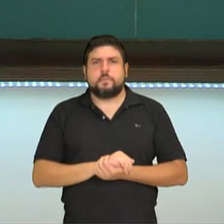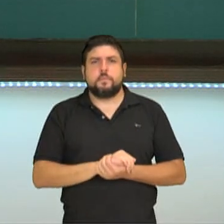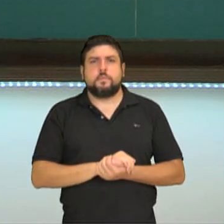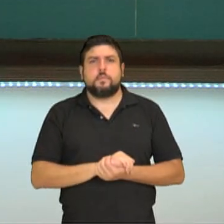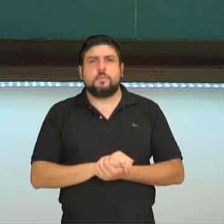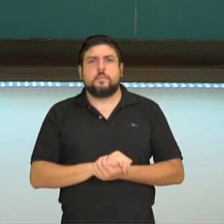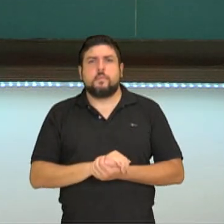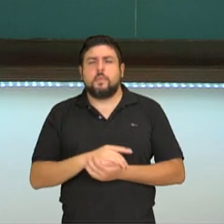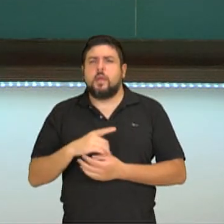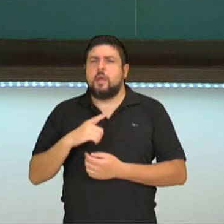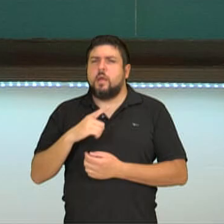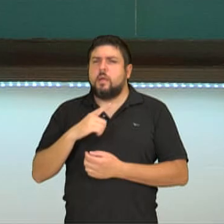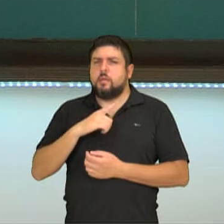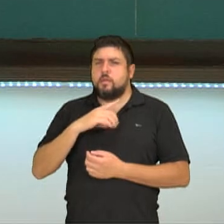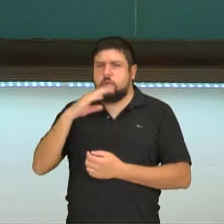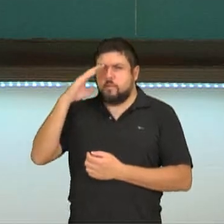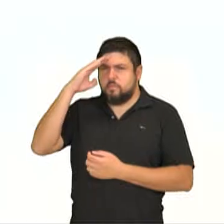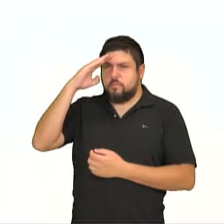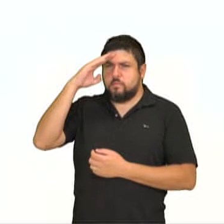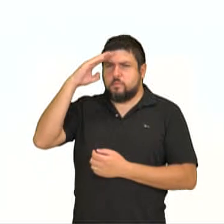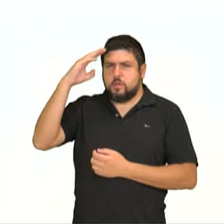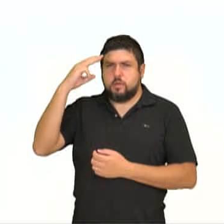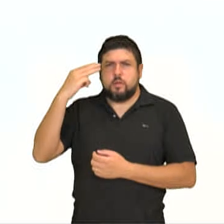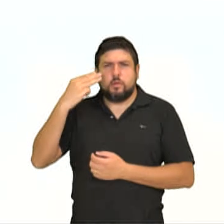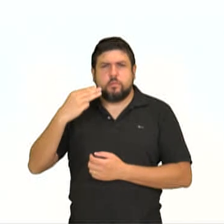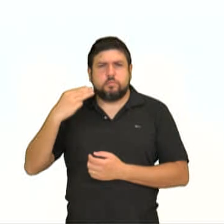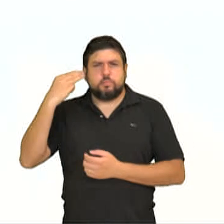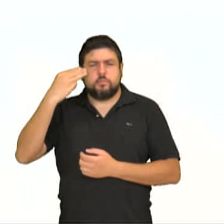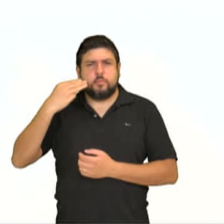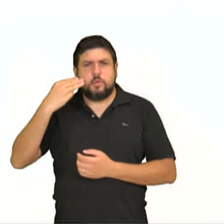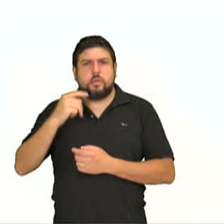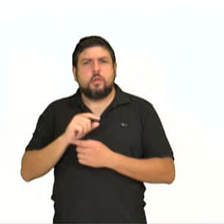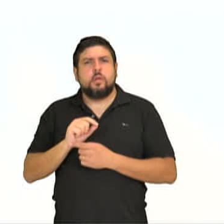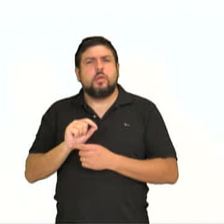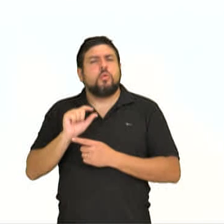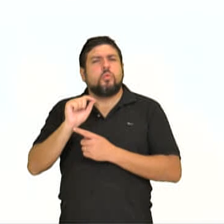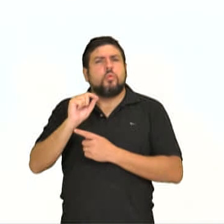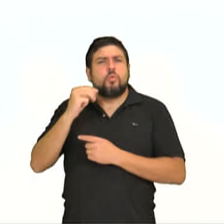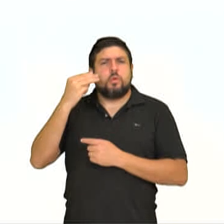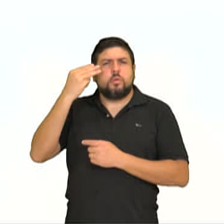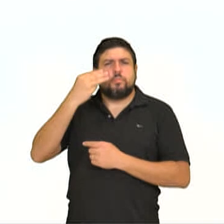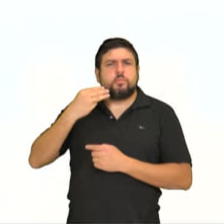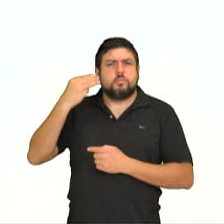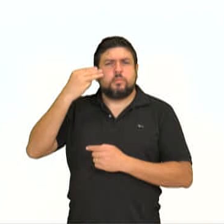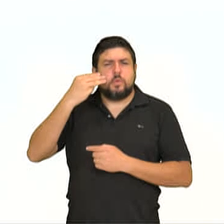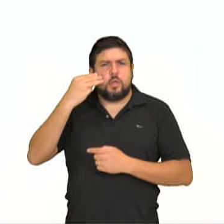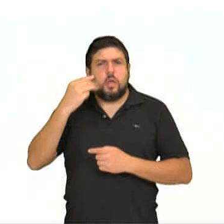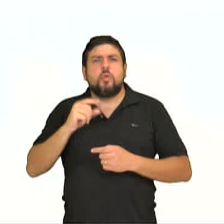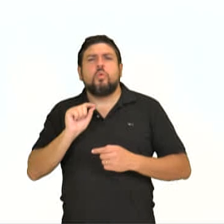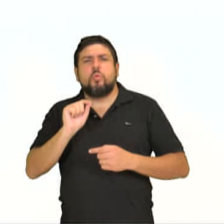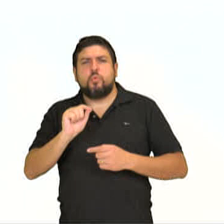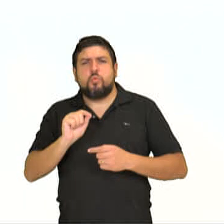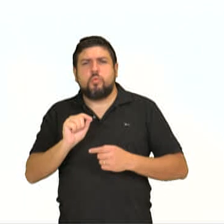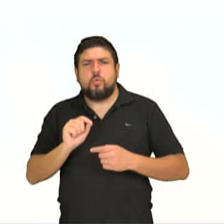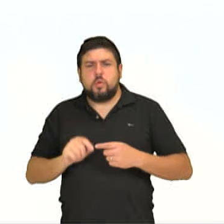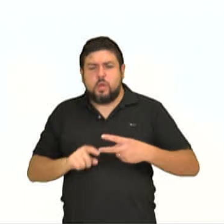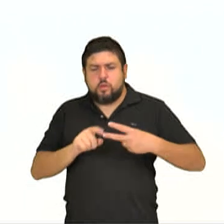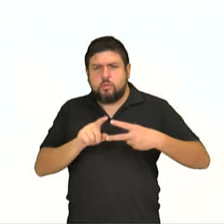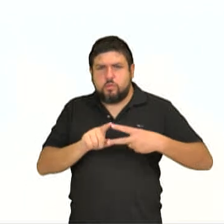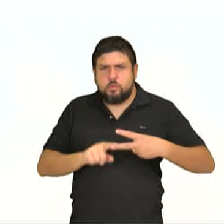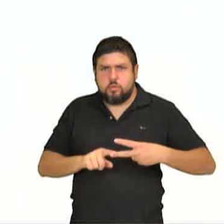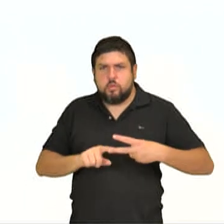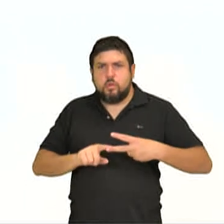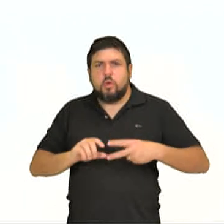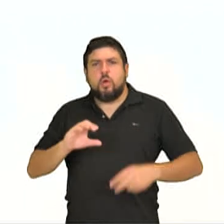os principais magistrados, tá? O principal magistrado são 2 cônsules, Eles são,